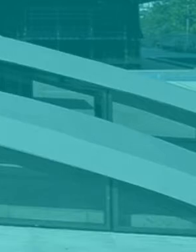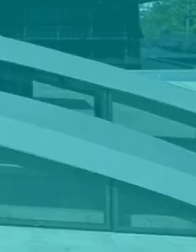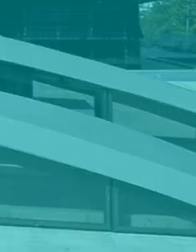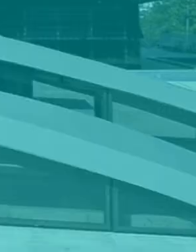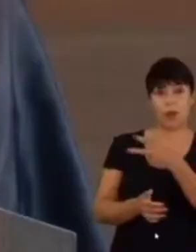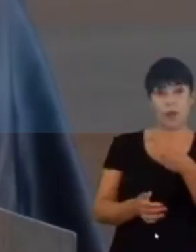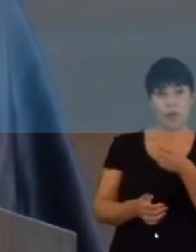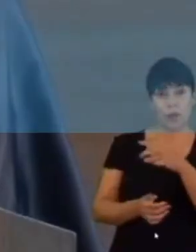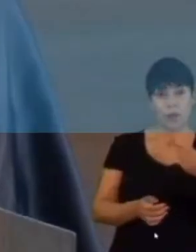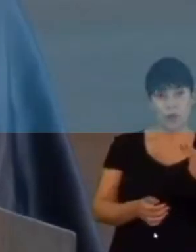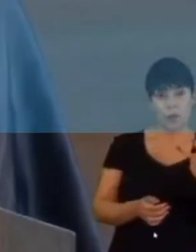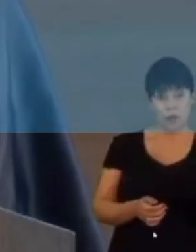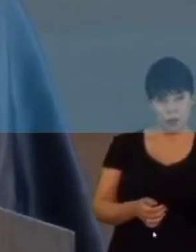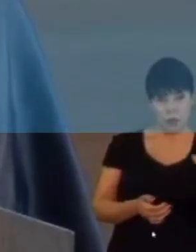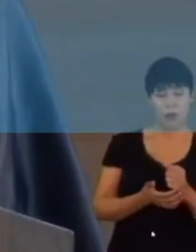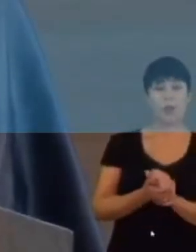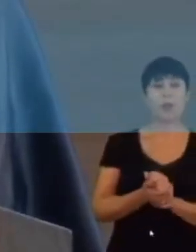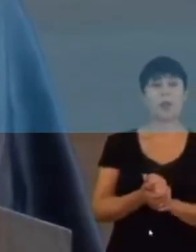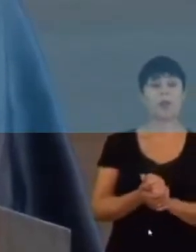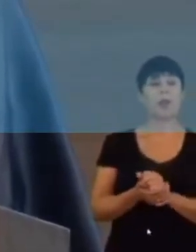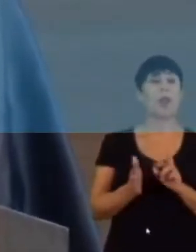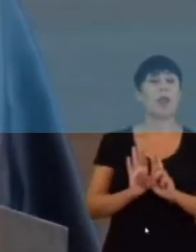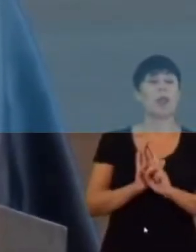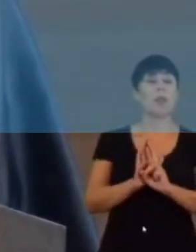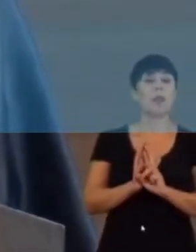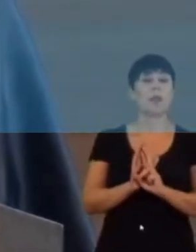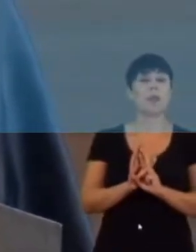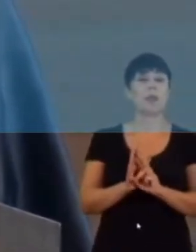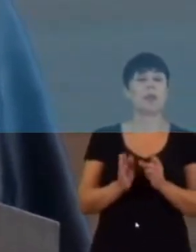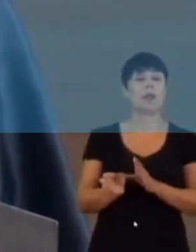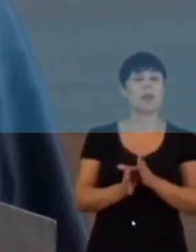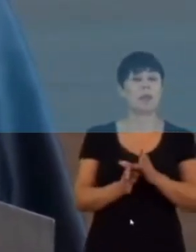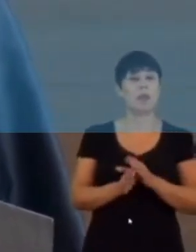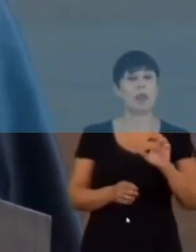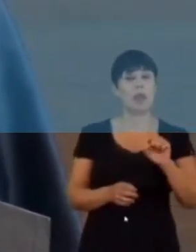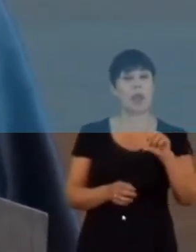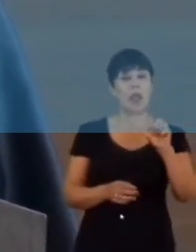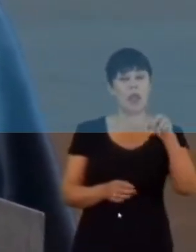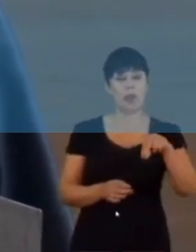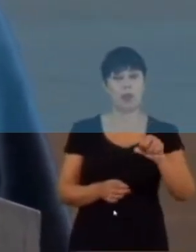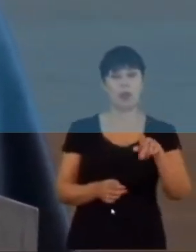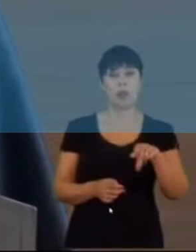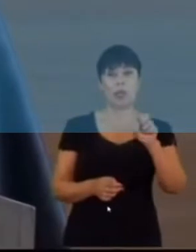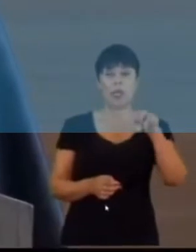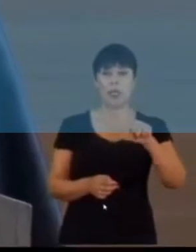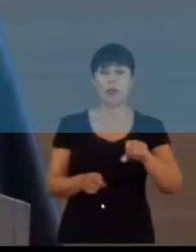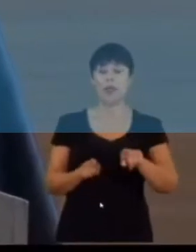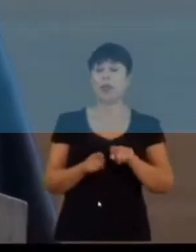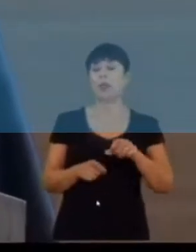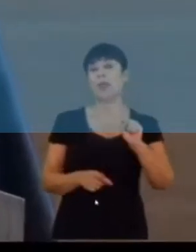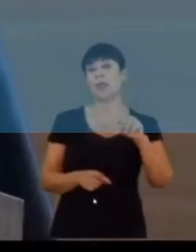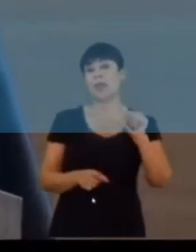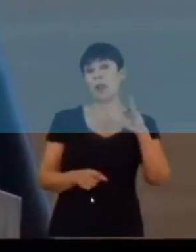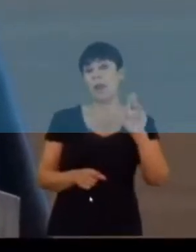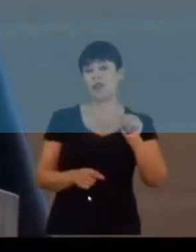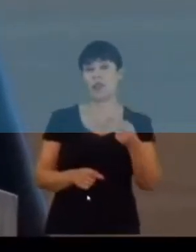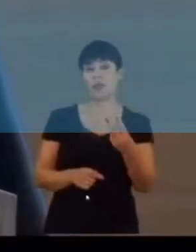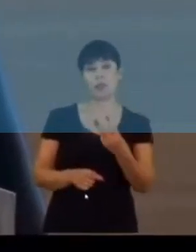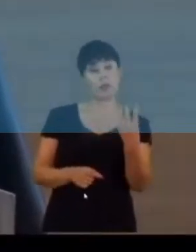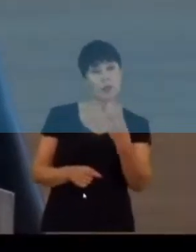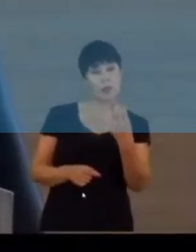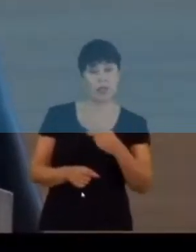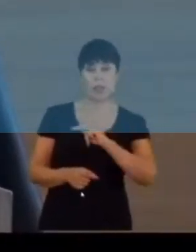suspensão cautelar da seleção, no que foi atendida pela relatora Carla Santillo, com apoio do Tribunal Pleno. A Metrobus